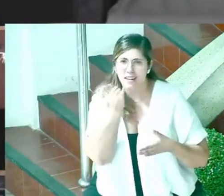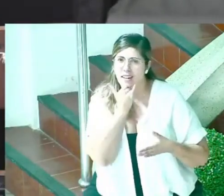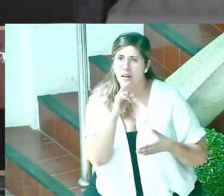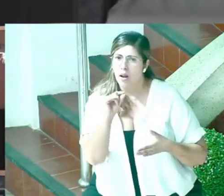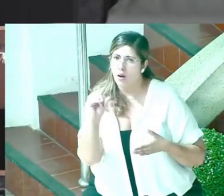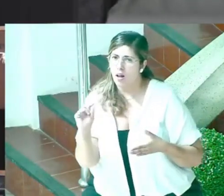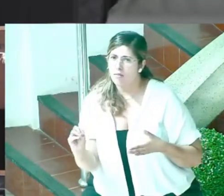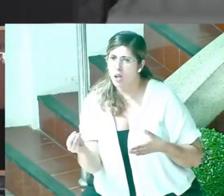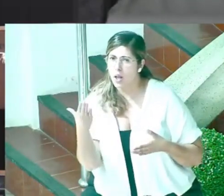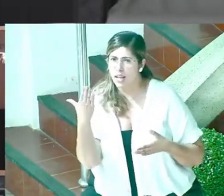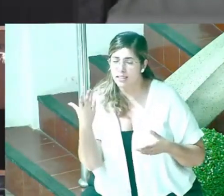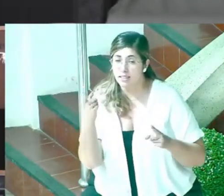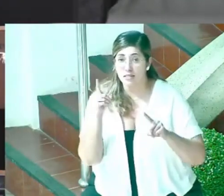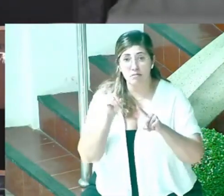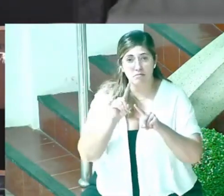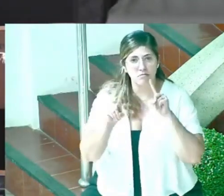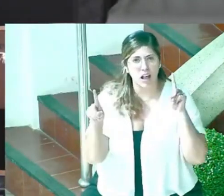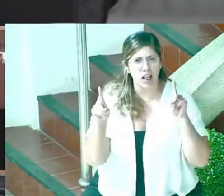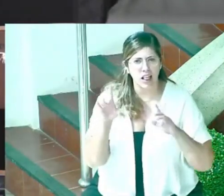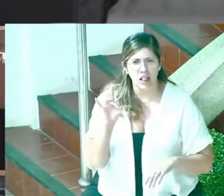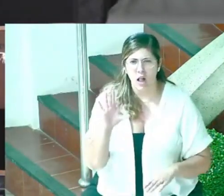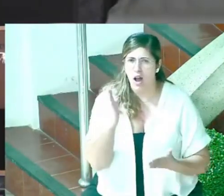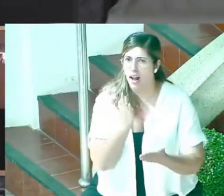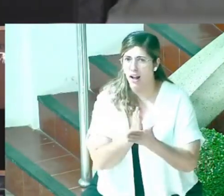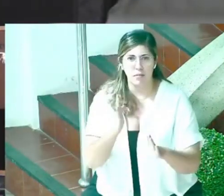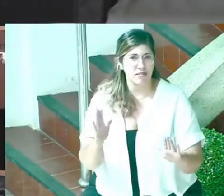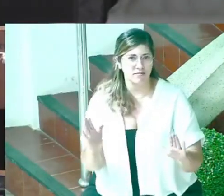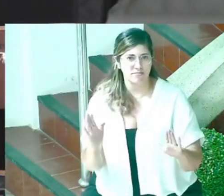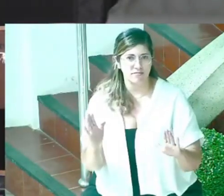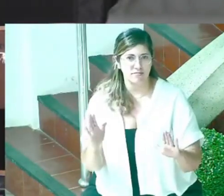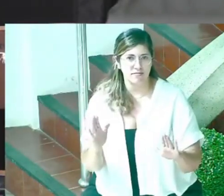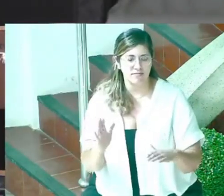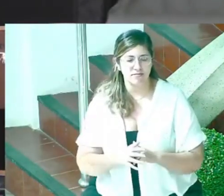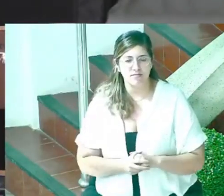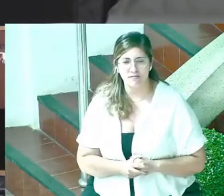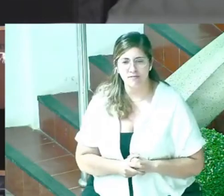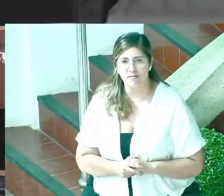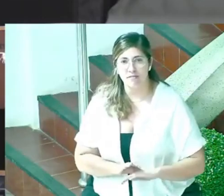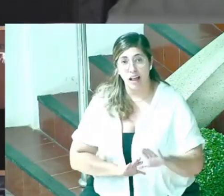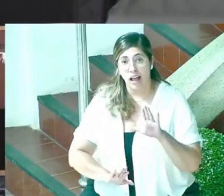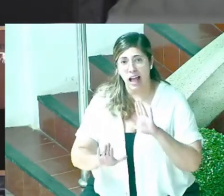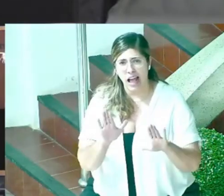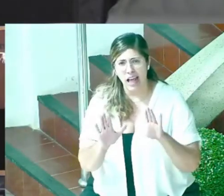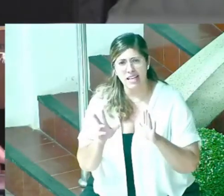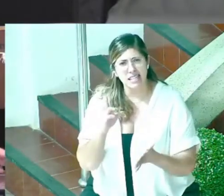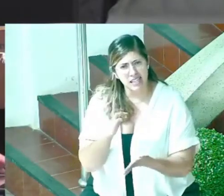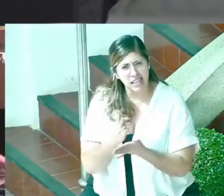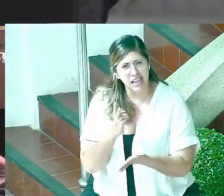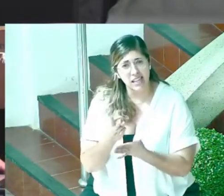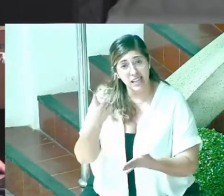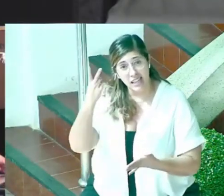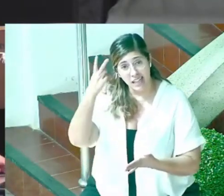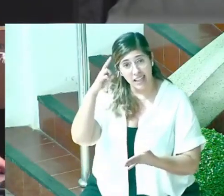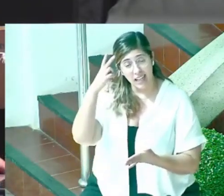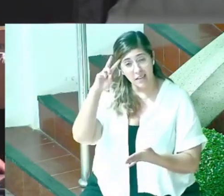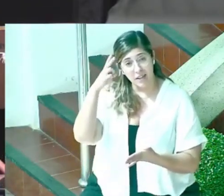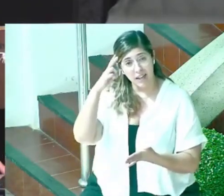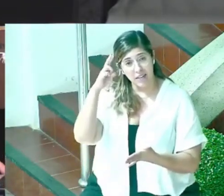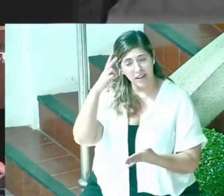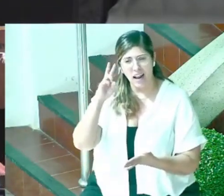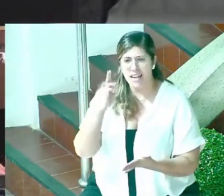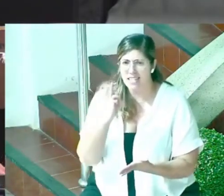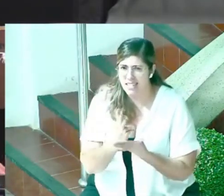E aí você pode tratar a ofensa dizendo: aquilo que você me fez me magoou profundamente, mas eu estou aqui não para